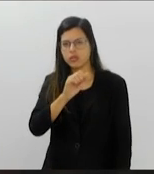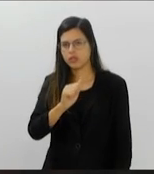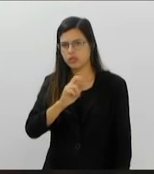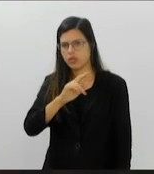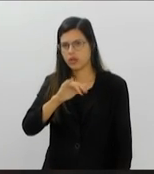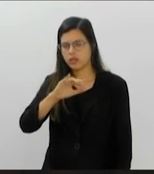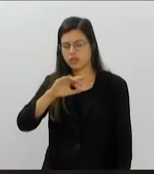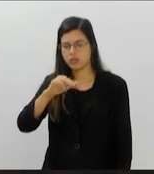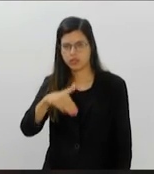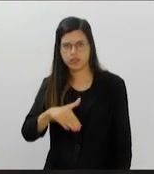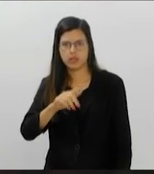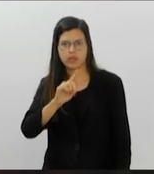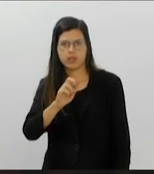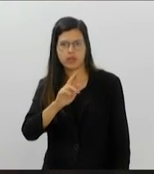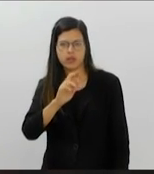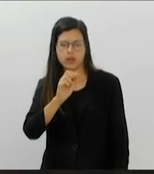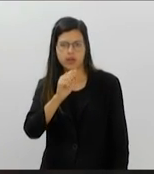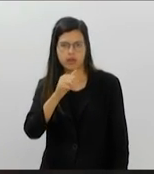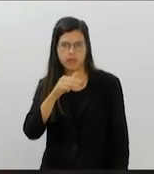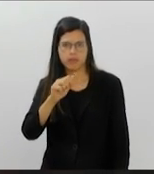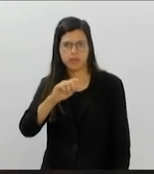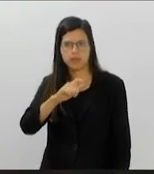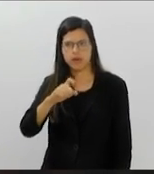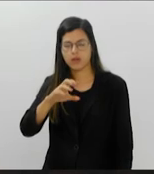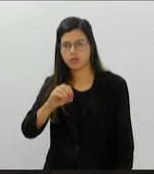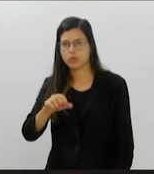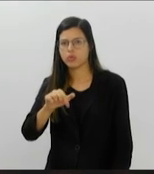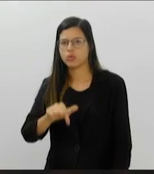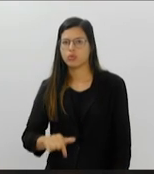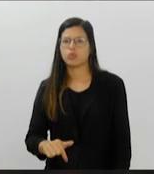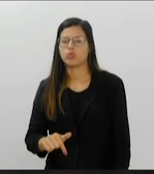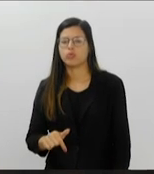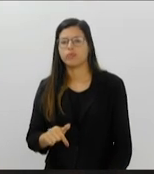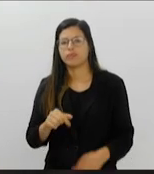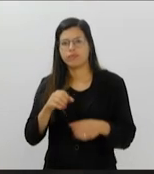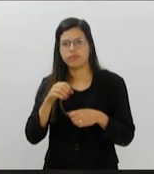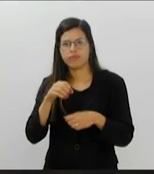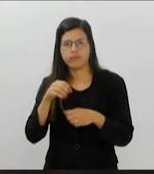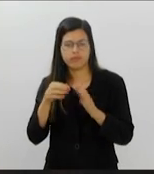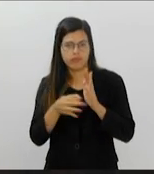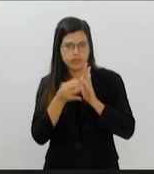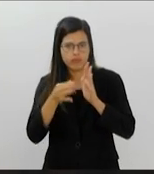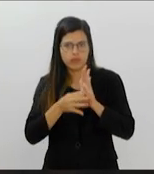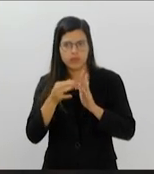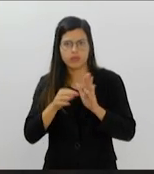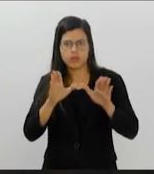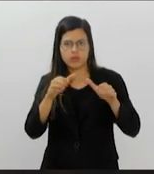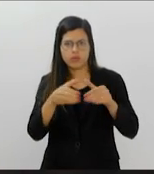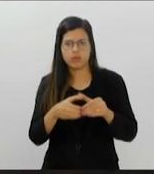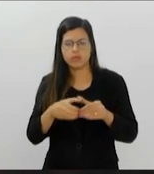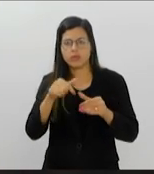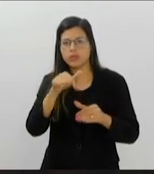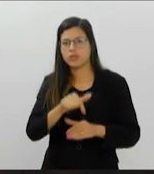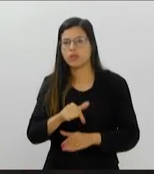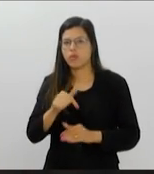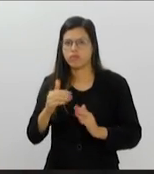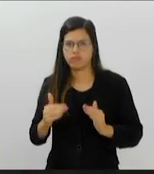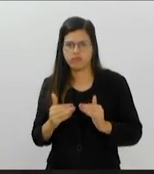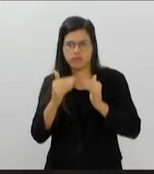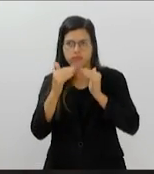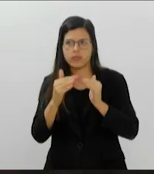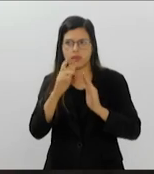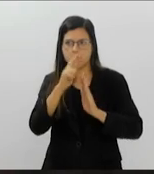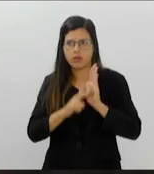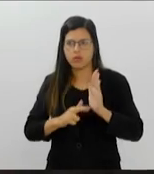Caxias. Parecer da Comissão de Indicações Legislativas favorável, relatoria do deputado Rafael do Gordo.